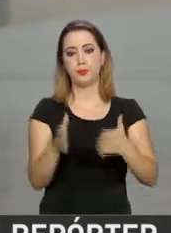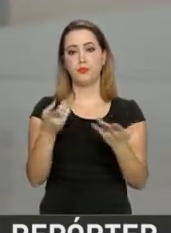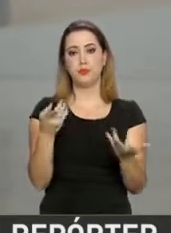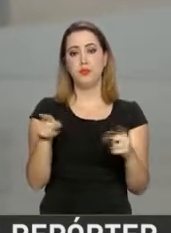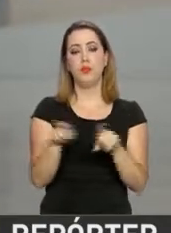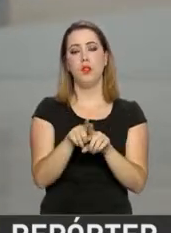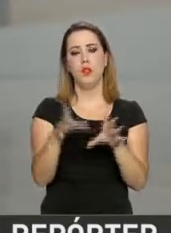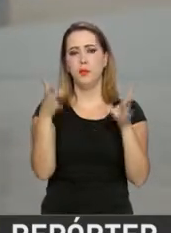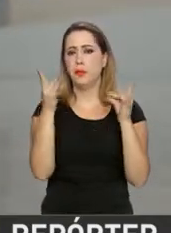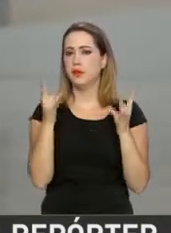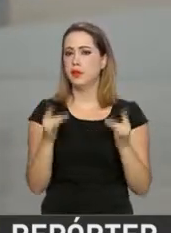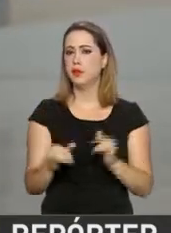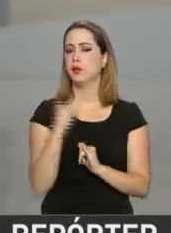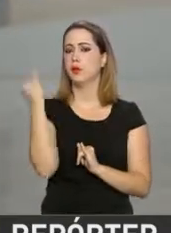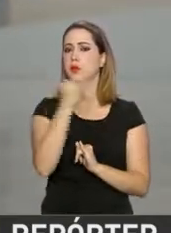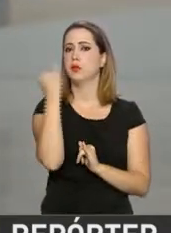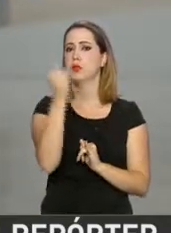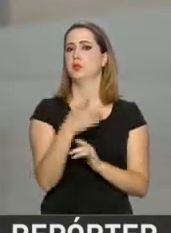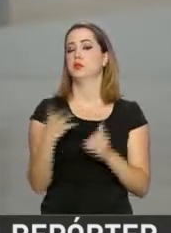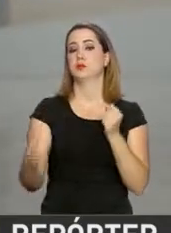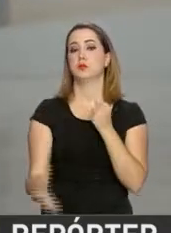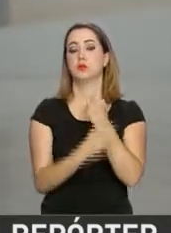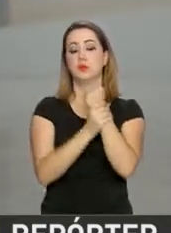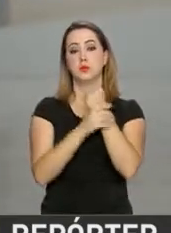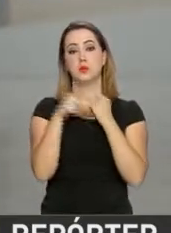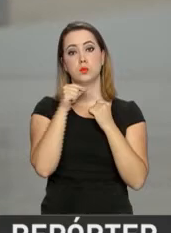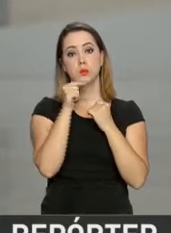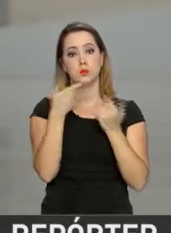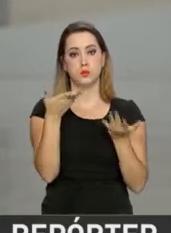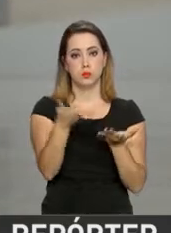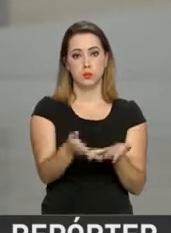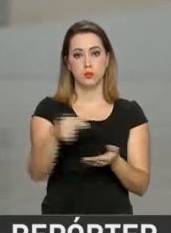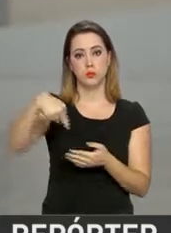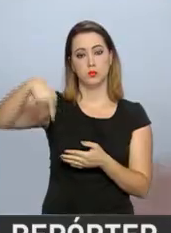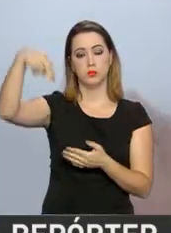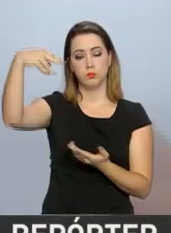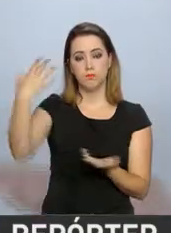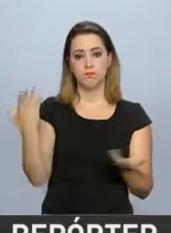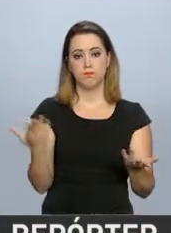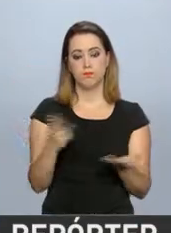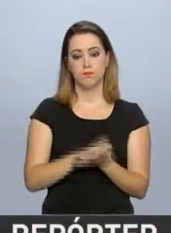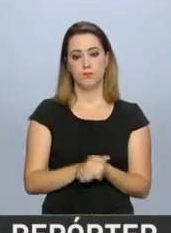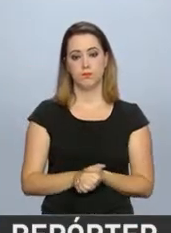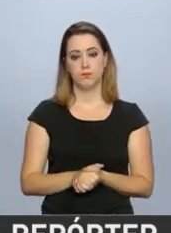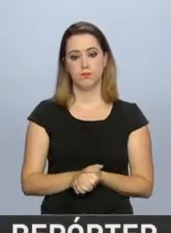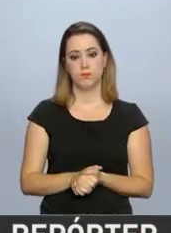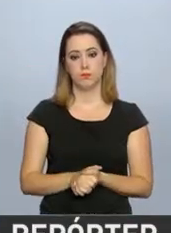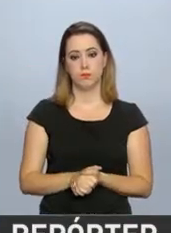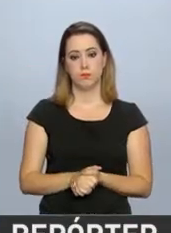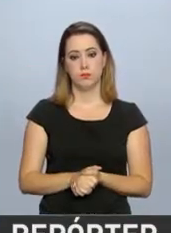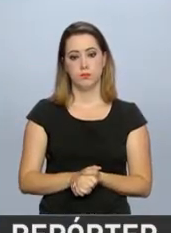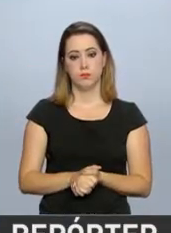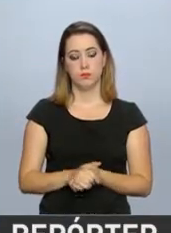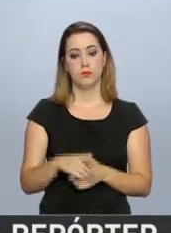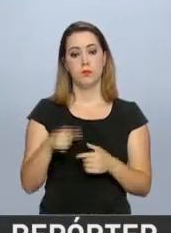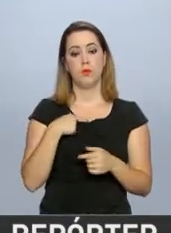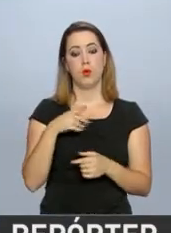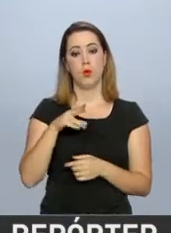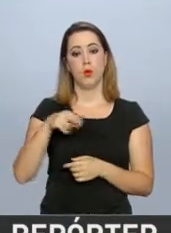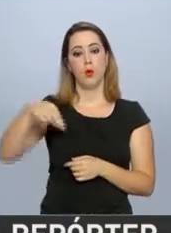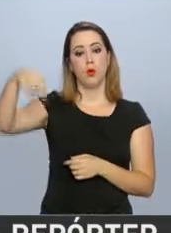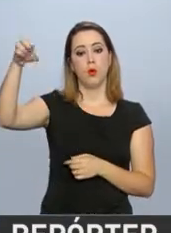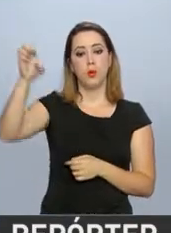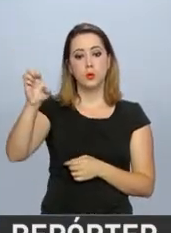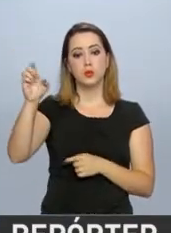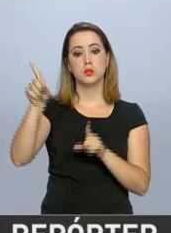Temer destacou a importância das obras de segurança hídrica no Nordeste. O Nordeste é uma prioridade, governador,